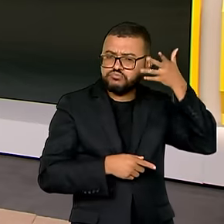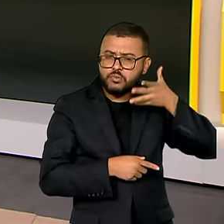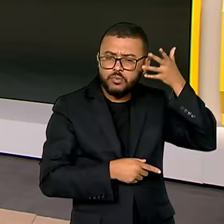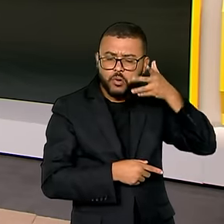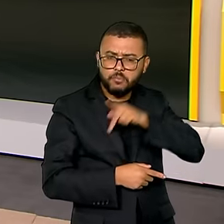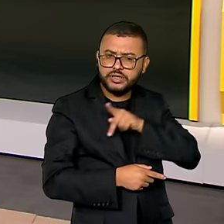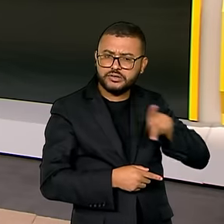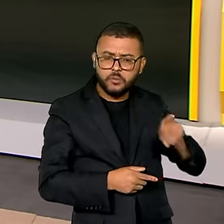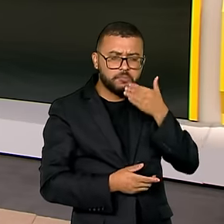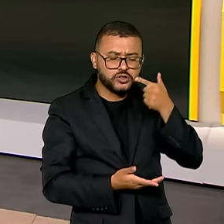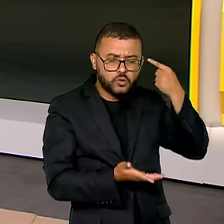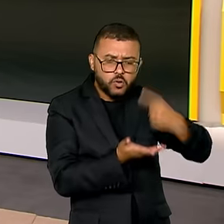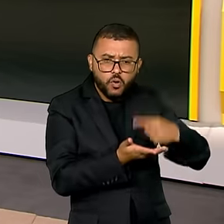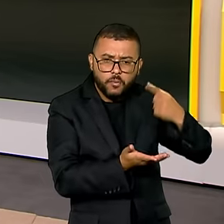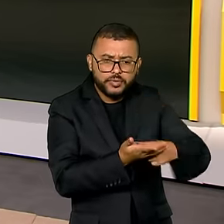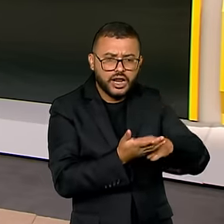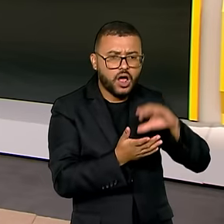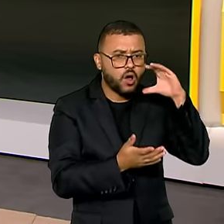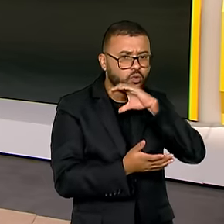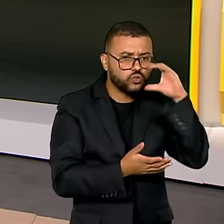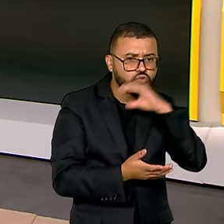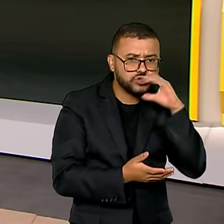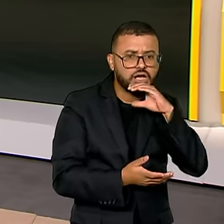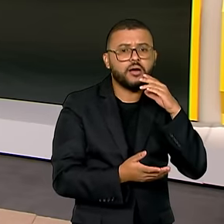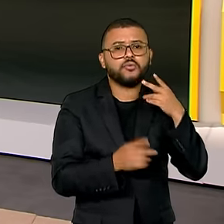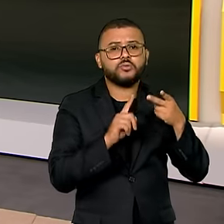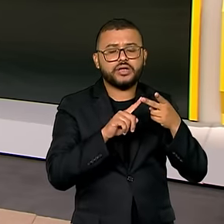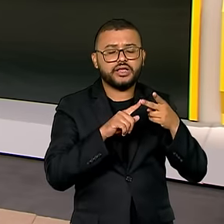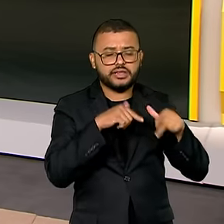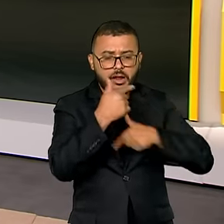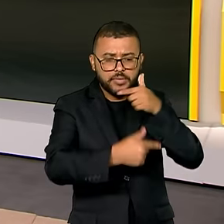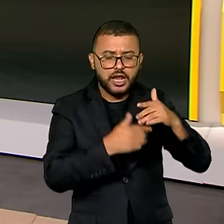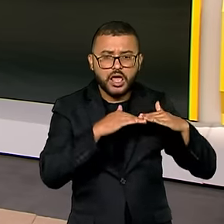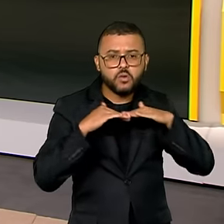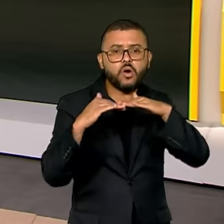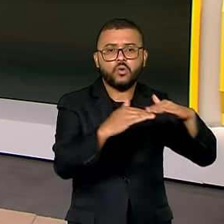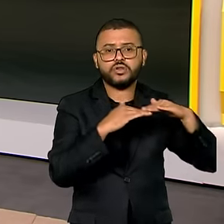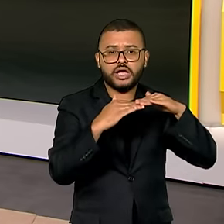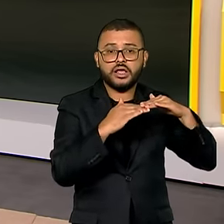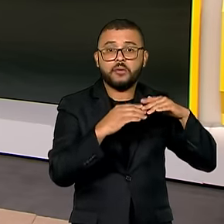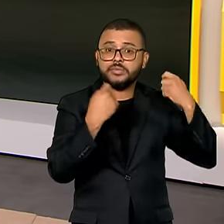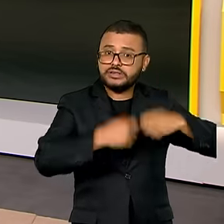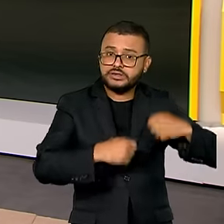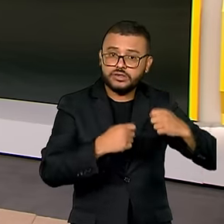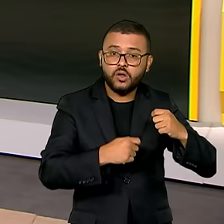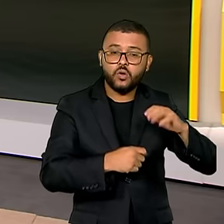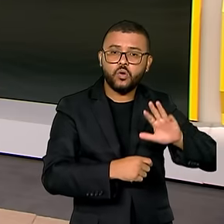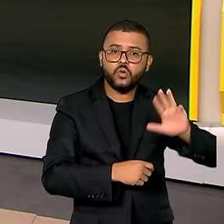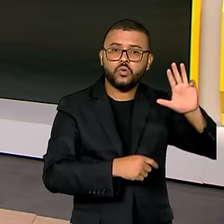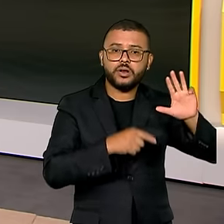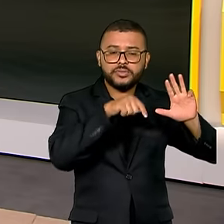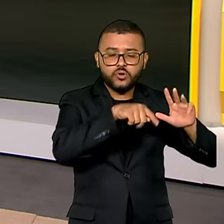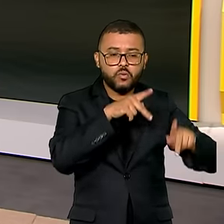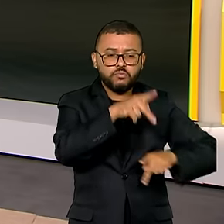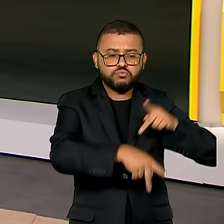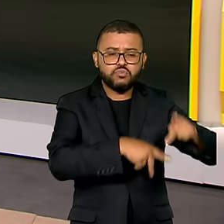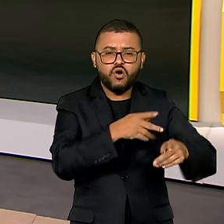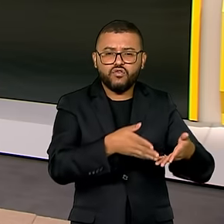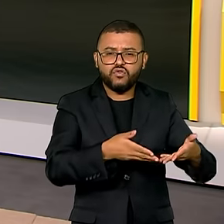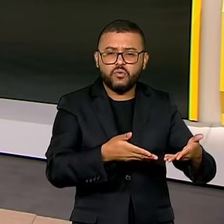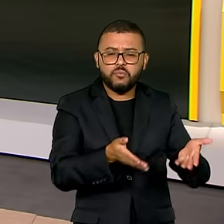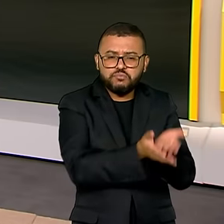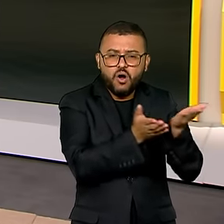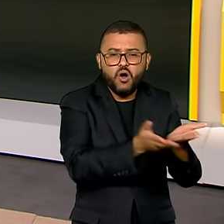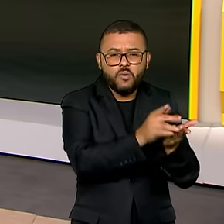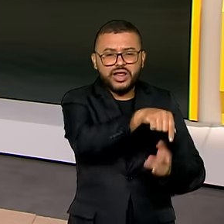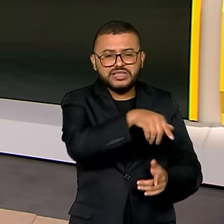presidente cobrou ações práticas dos países para o combate às desigualdades. Segundo Lula, a população mais pobre é a que mais sofre